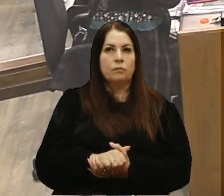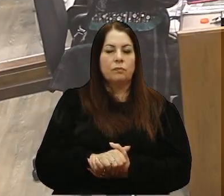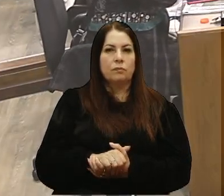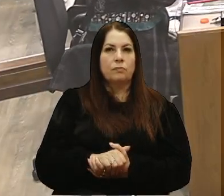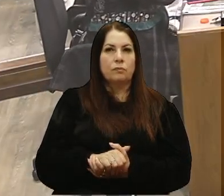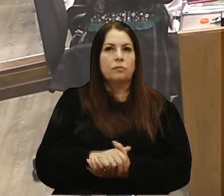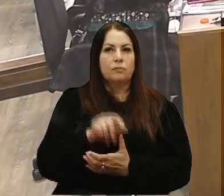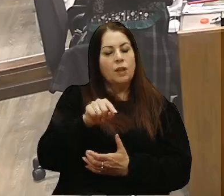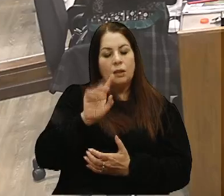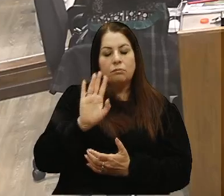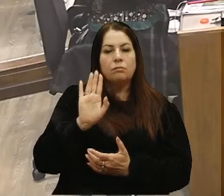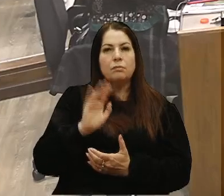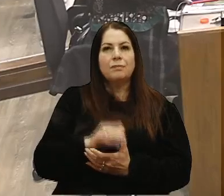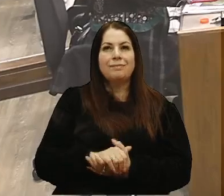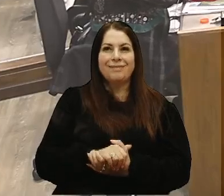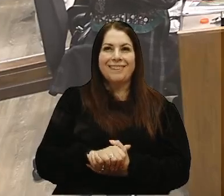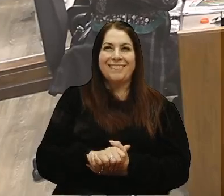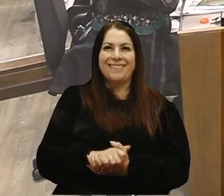Daqui mesmo.